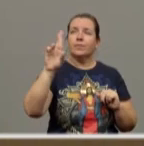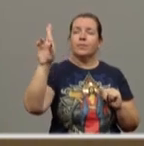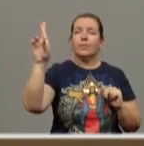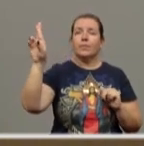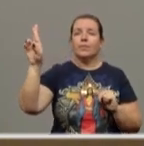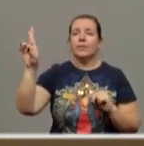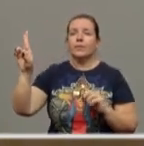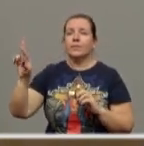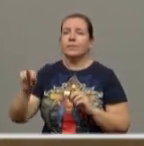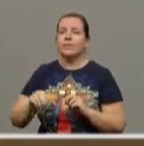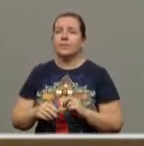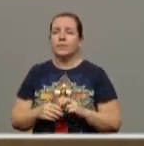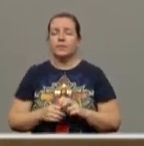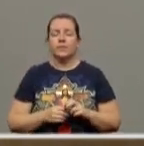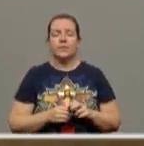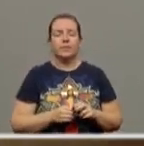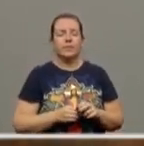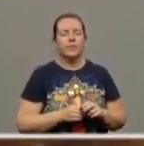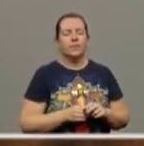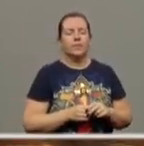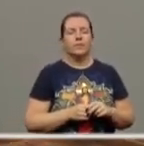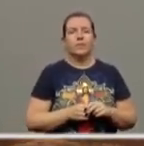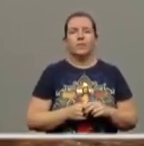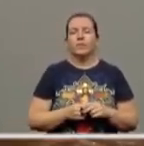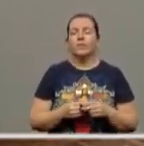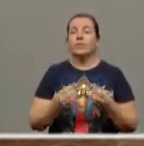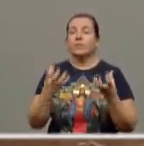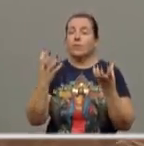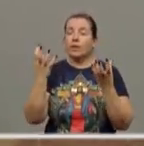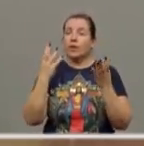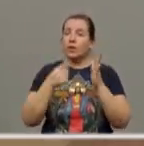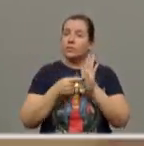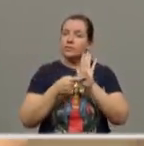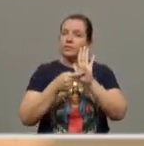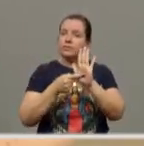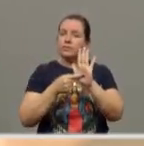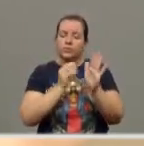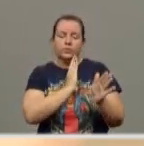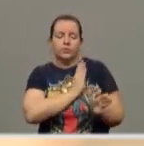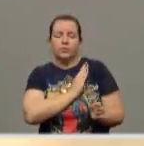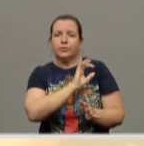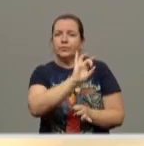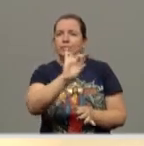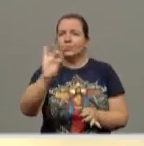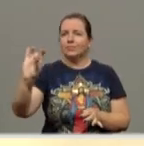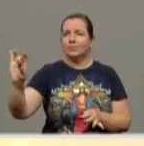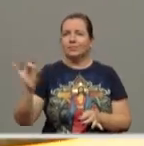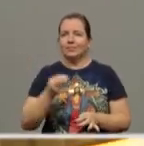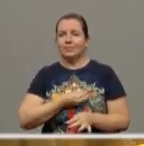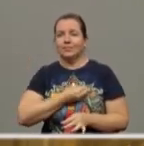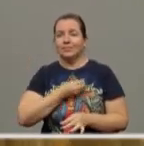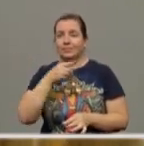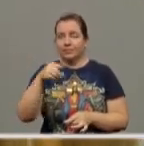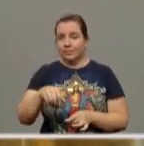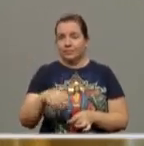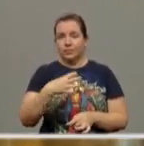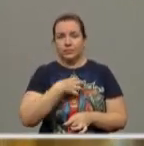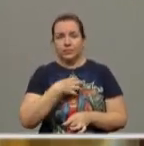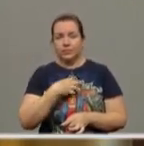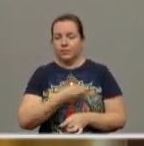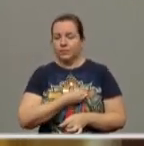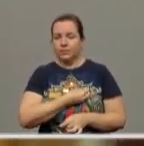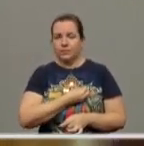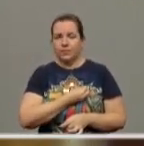renova-me. Quero apresentar então o coração de cada um que está aqui. Do jeito que você está, o